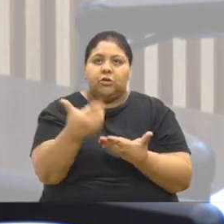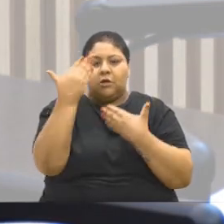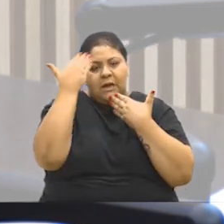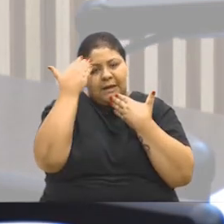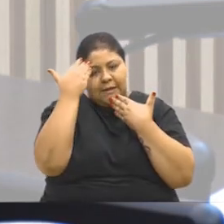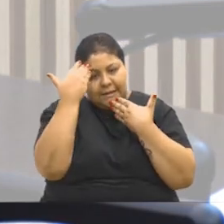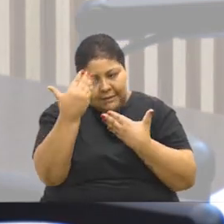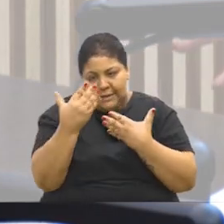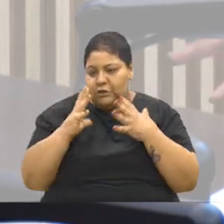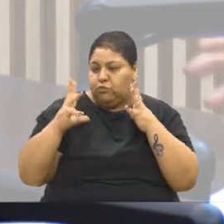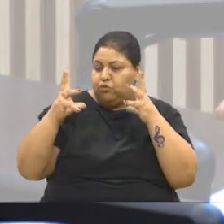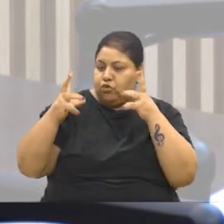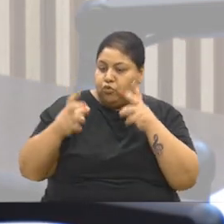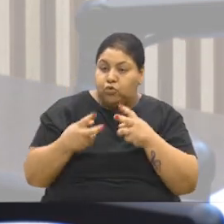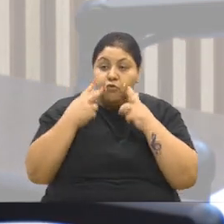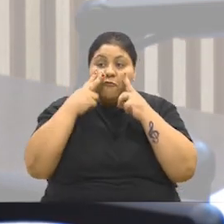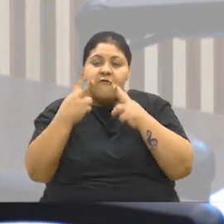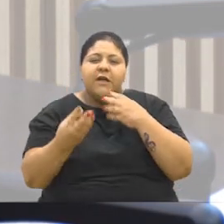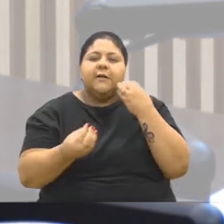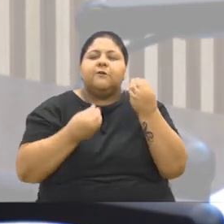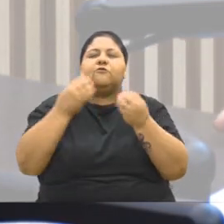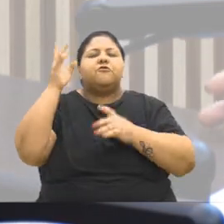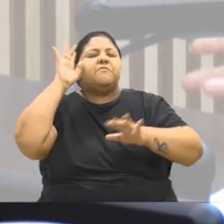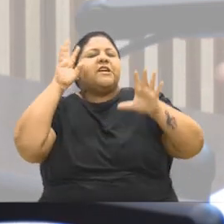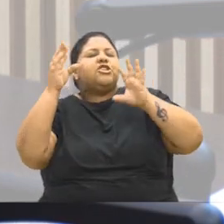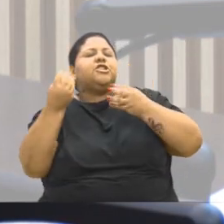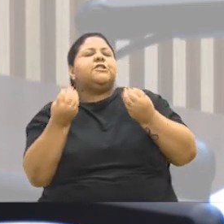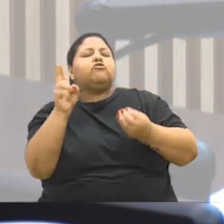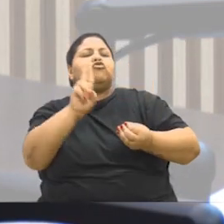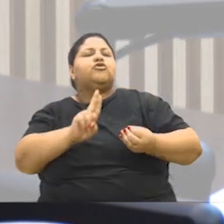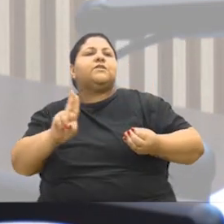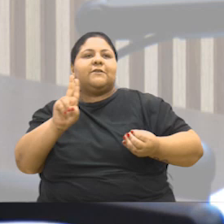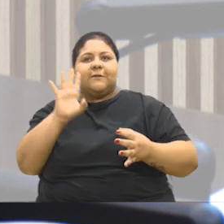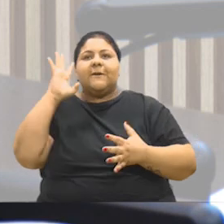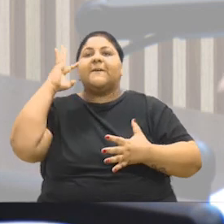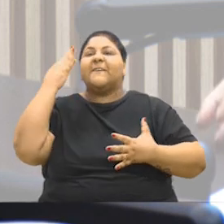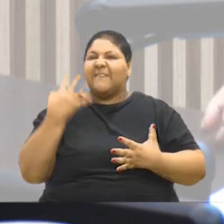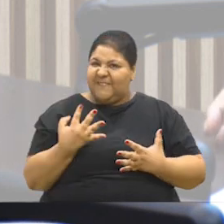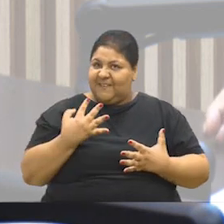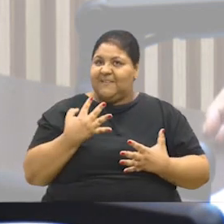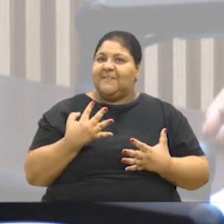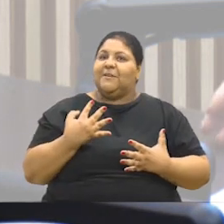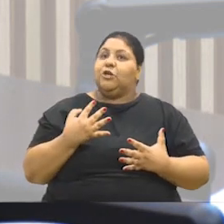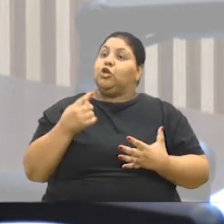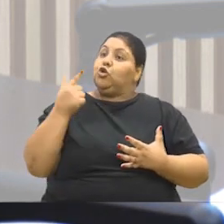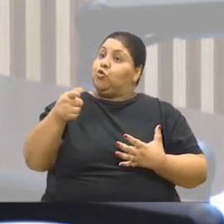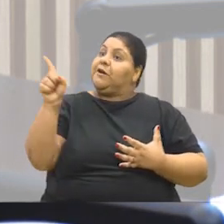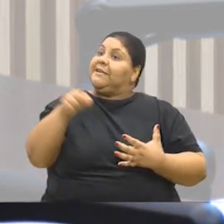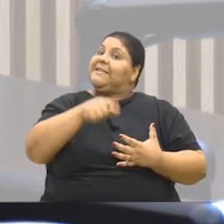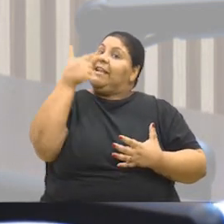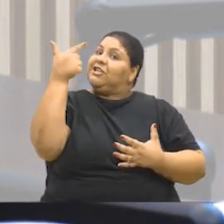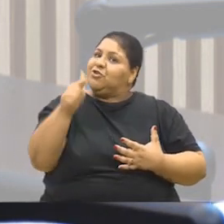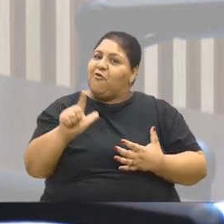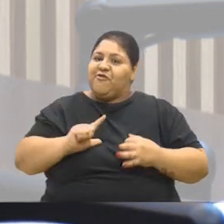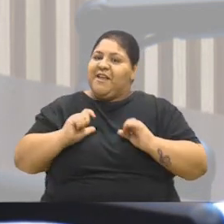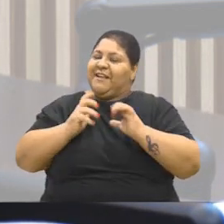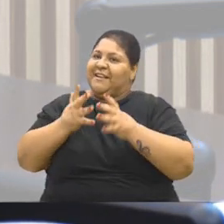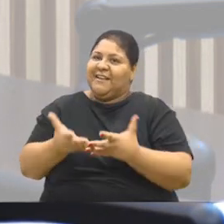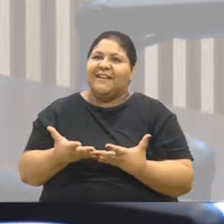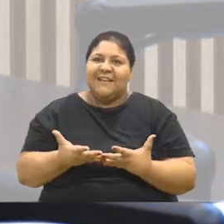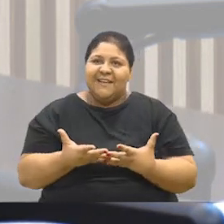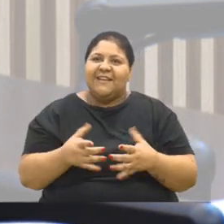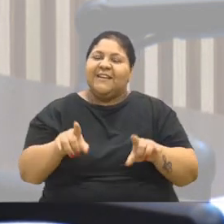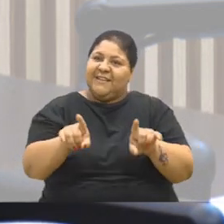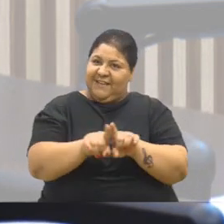agradece por ter aquilo, tu se vê com aquilo. Acontece uma situação de novo, tu cancela de novo. É aquilo que a gente chama de efeito